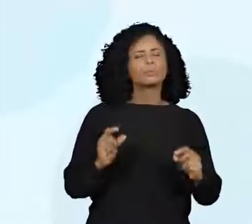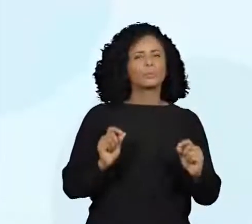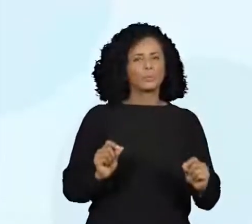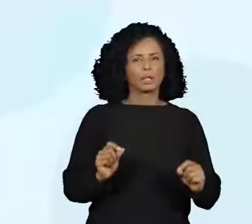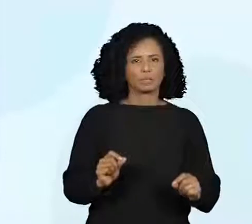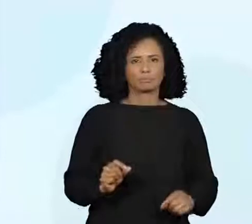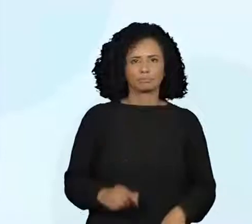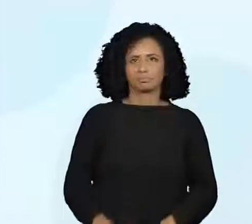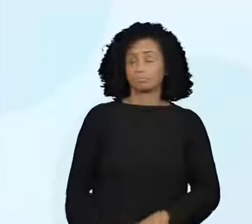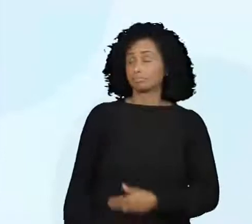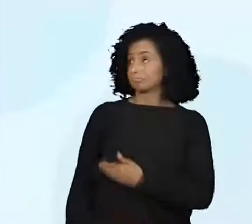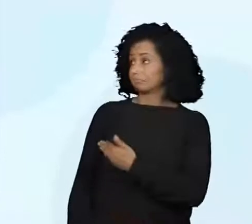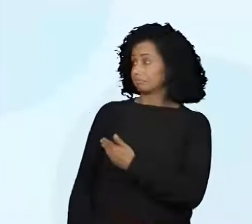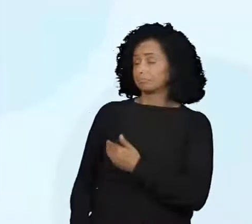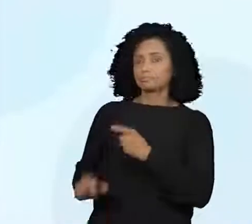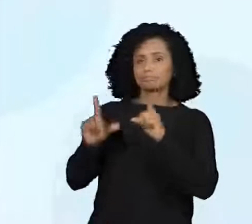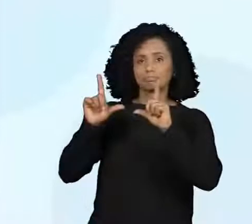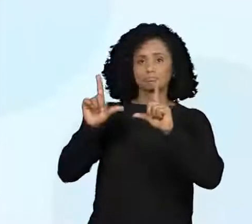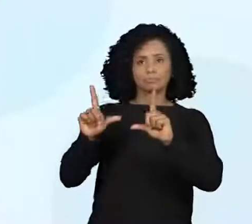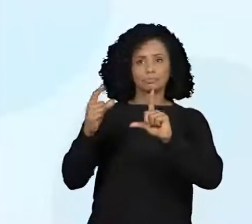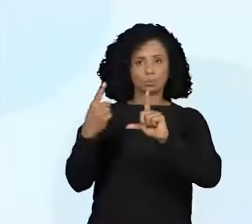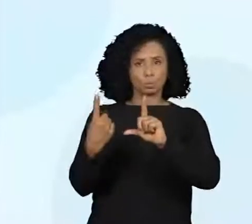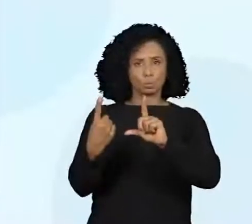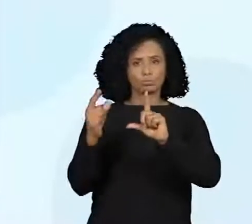3 imagens